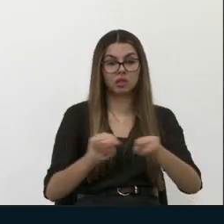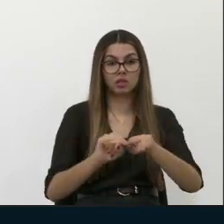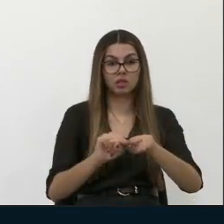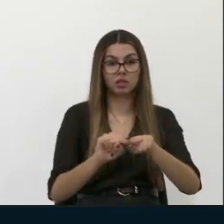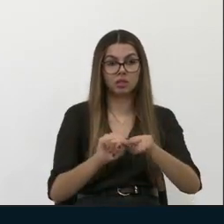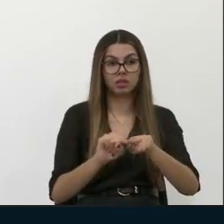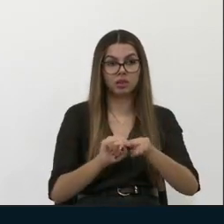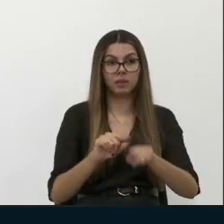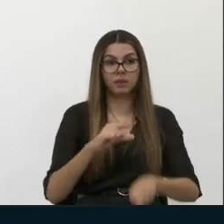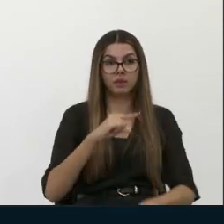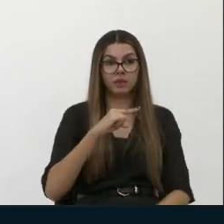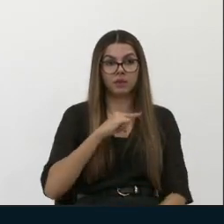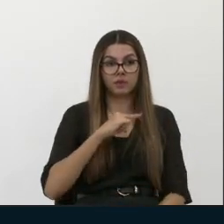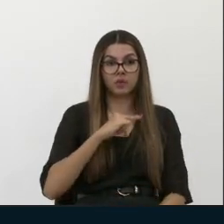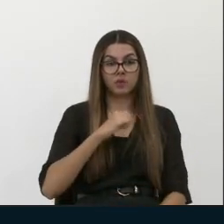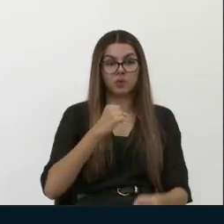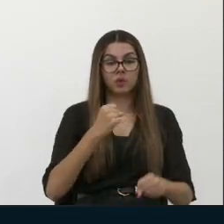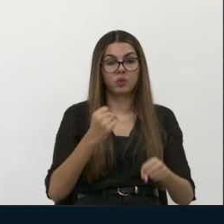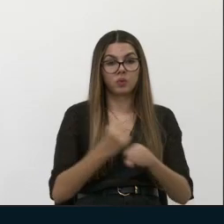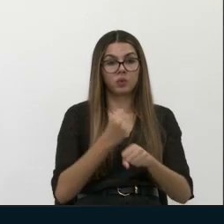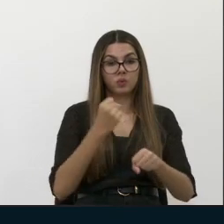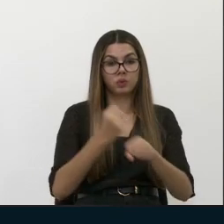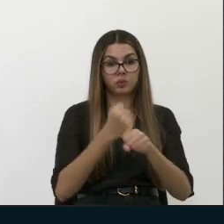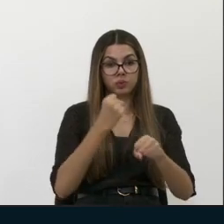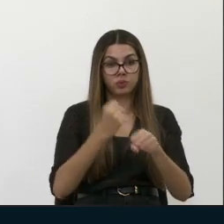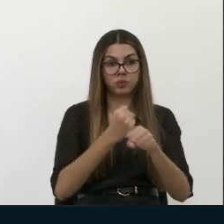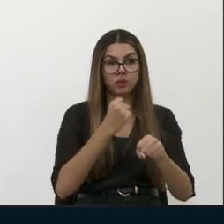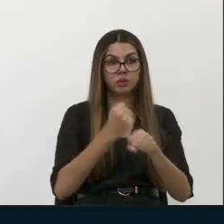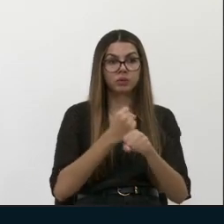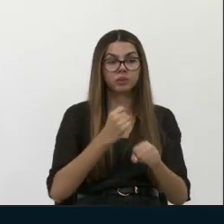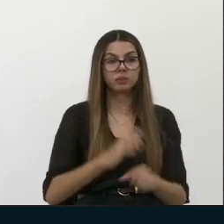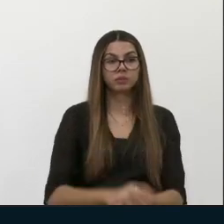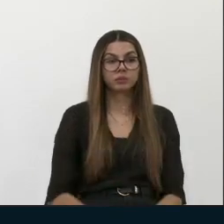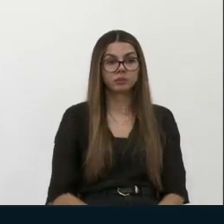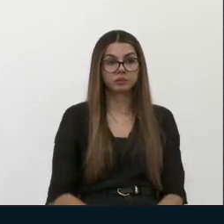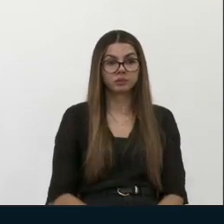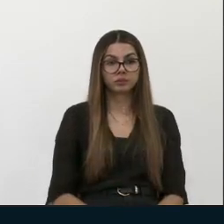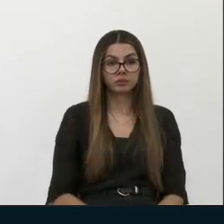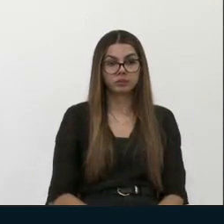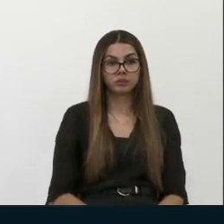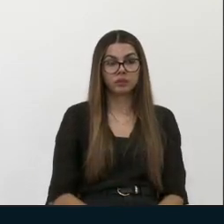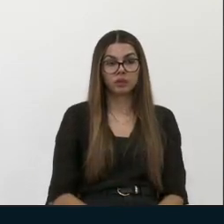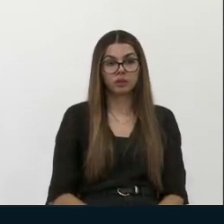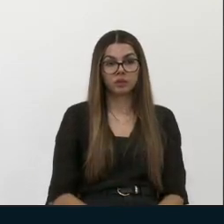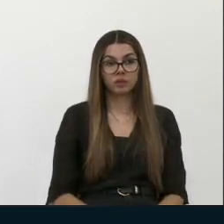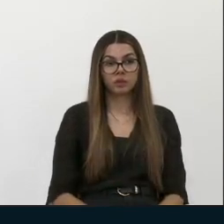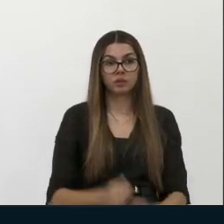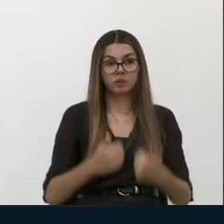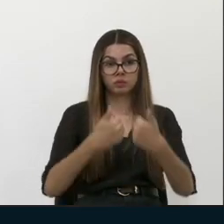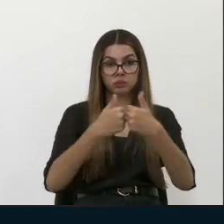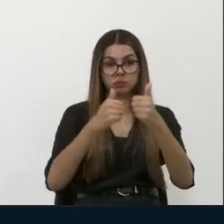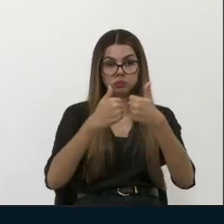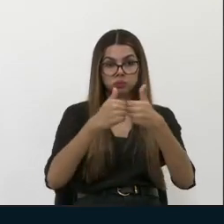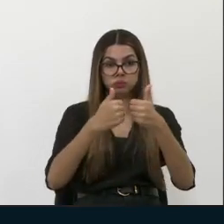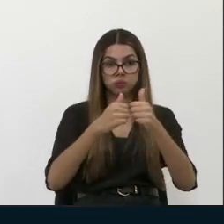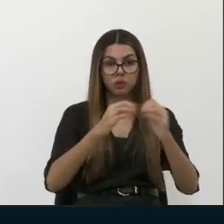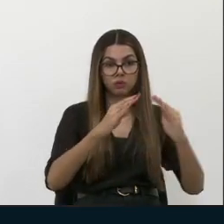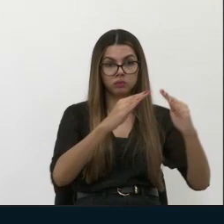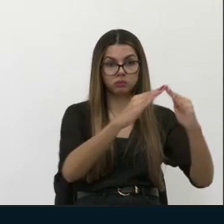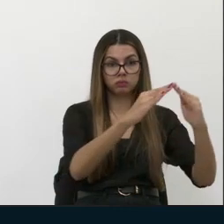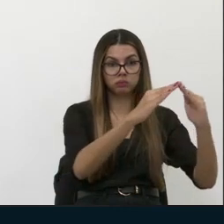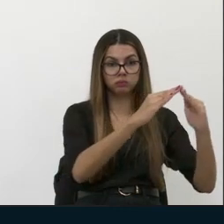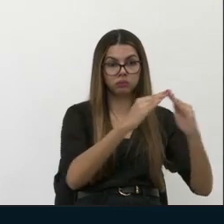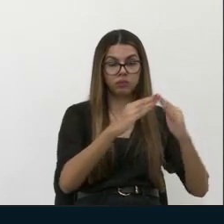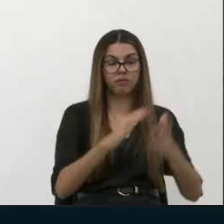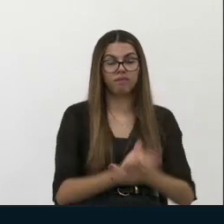tinha a construção de um terminal ali em Bom Sucesso. Nada